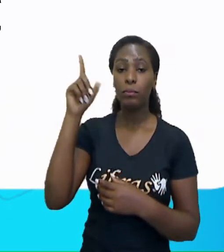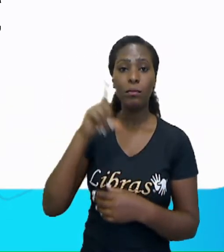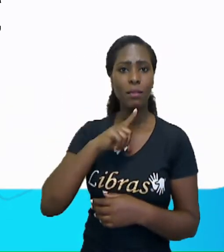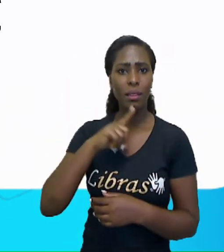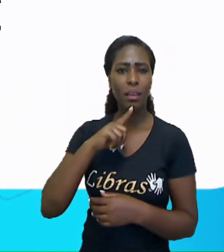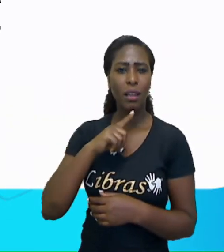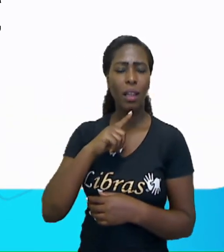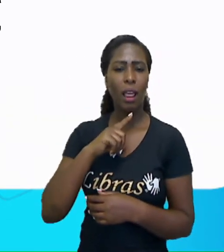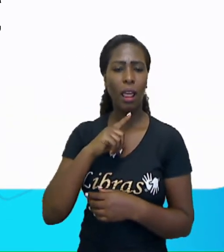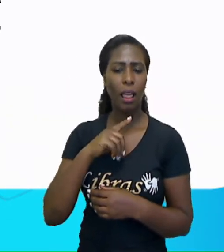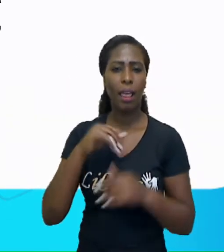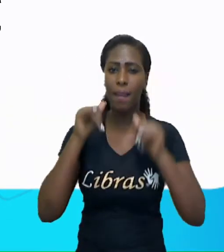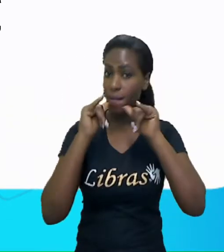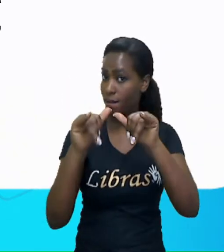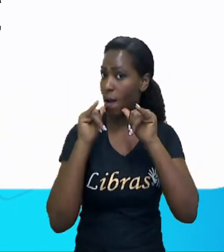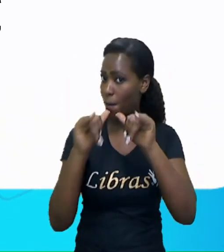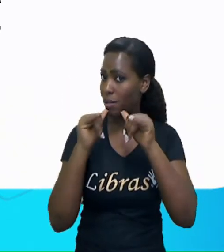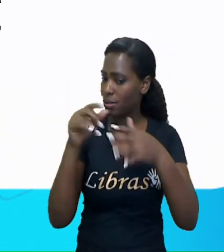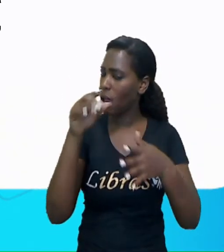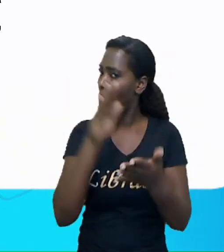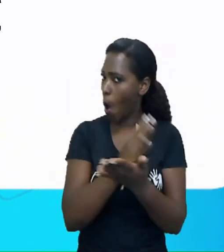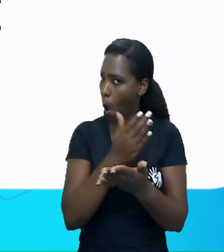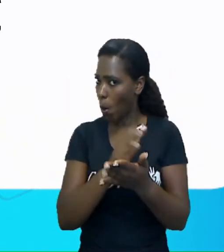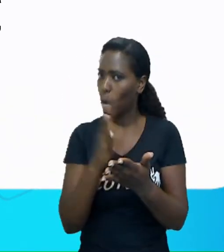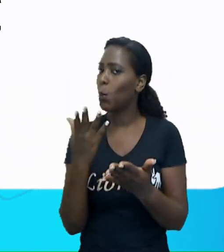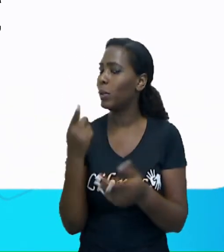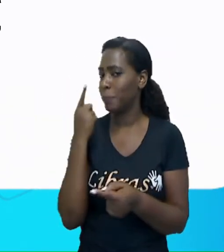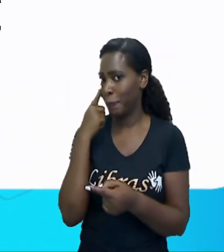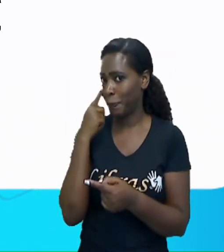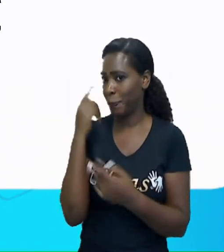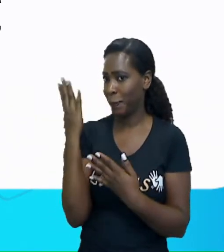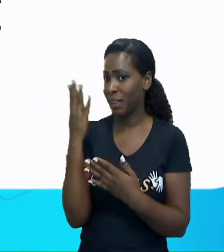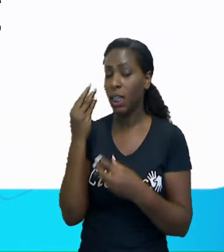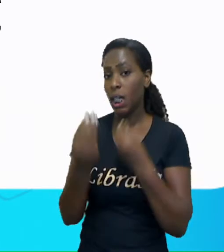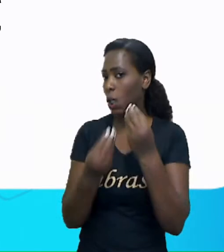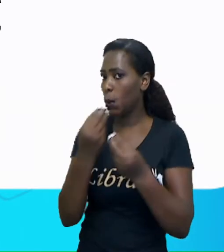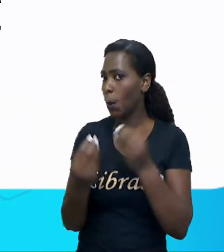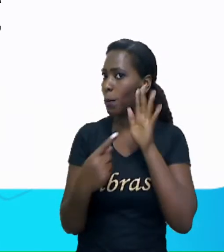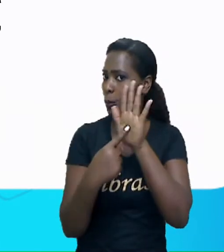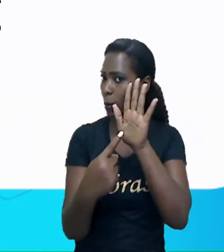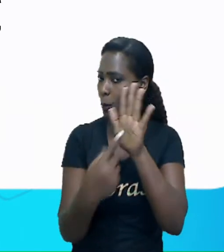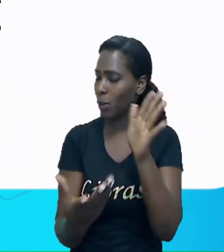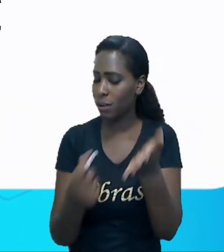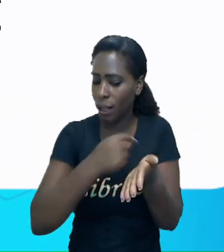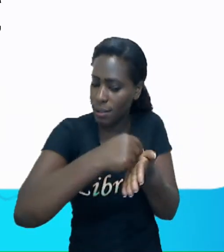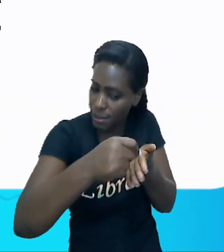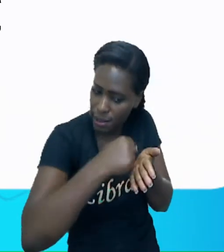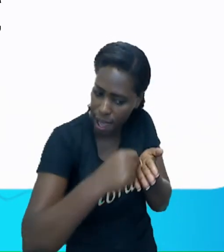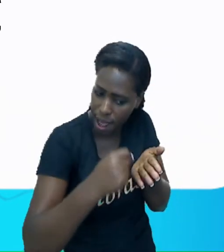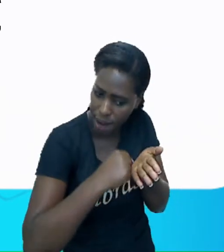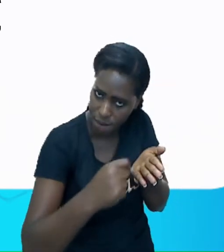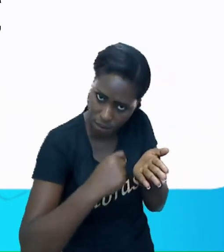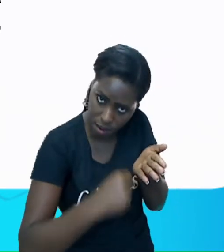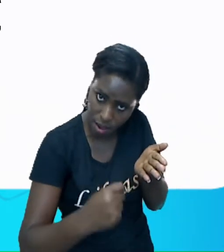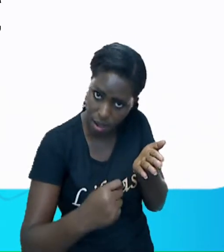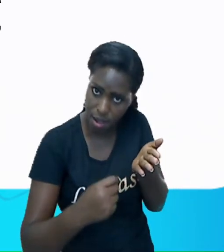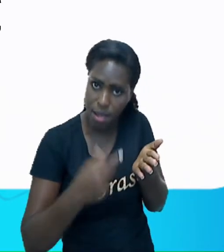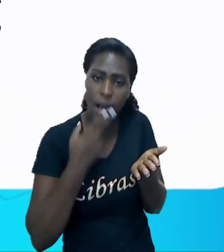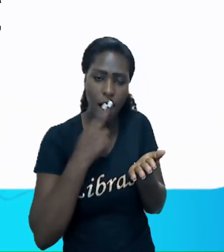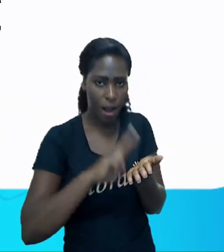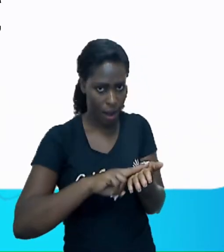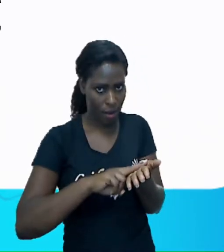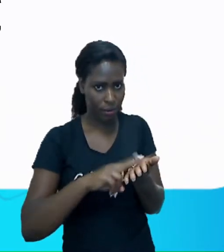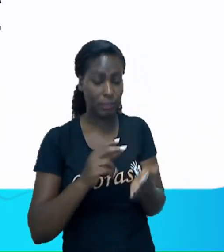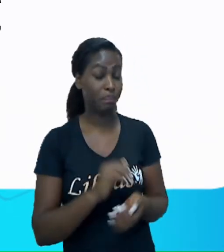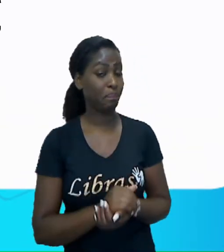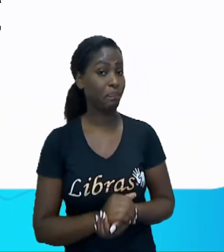da carta de solicitação. Como que, então, essa carta vai se apresentar? Bem, ela é uma carta formal, em